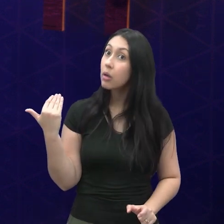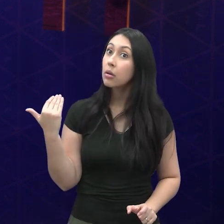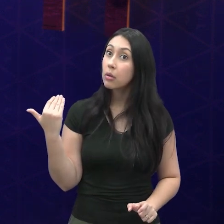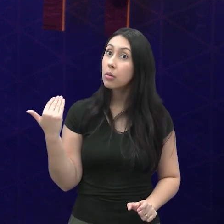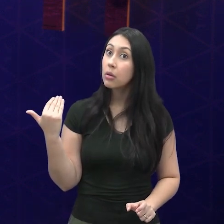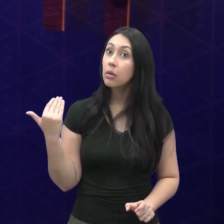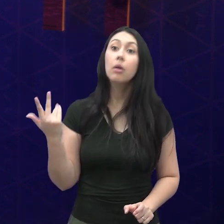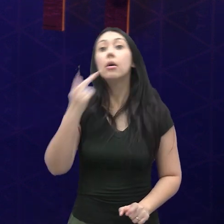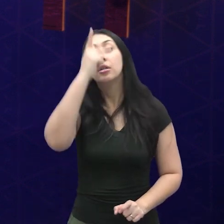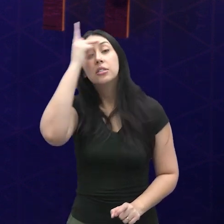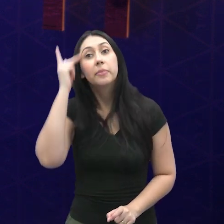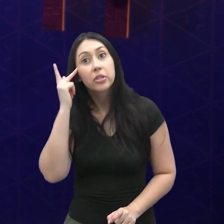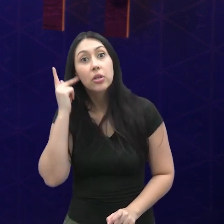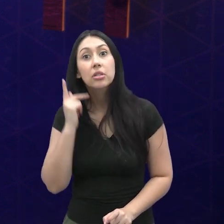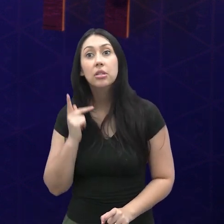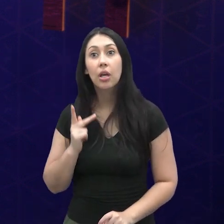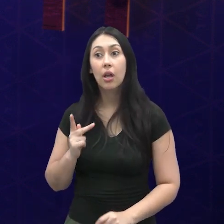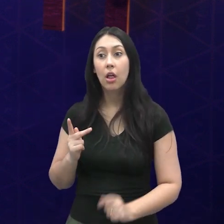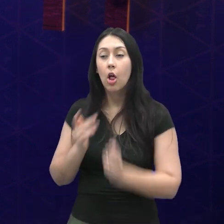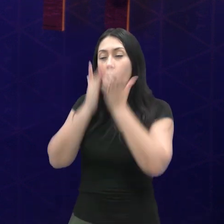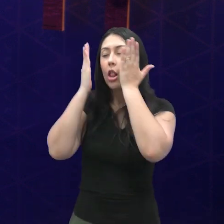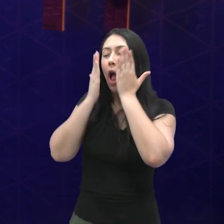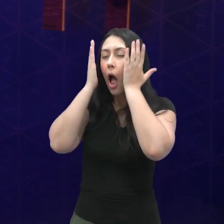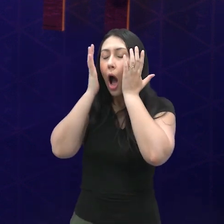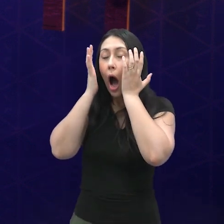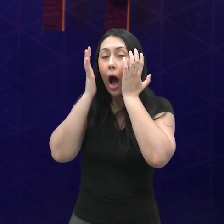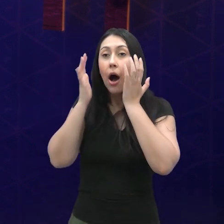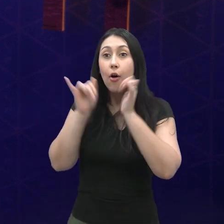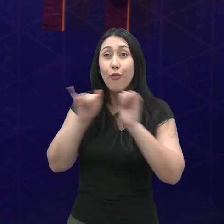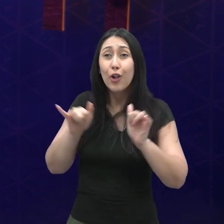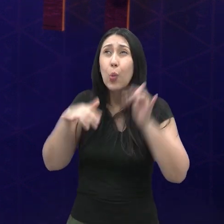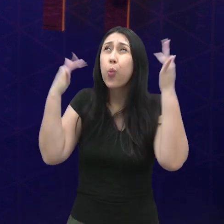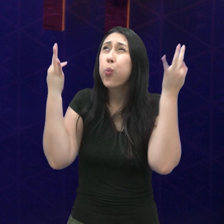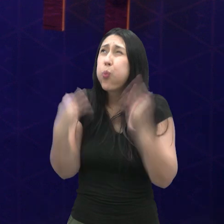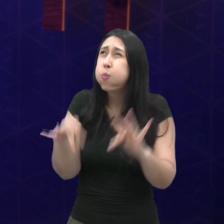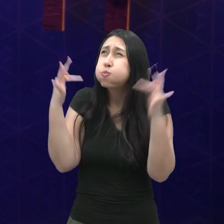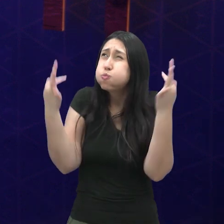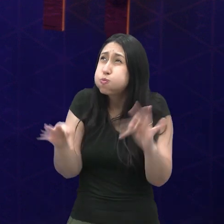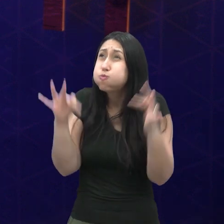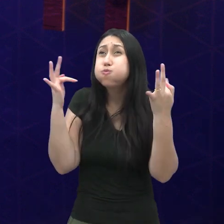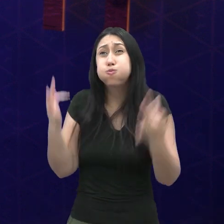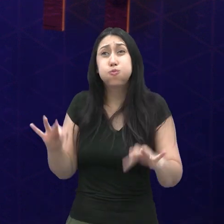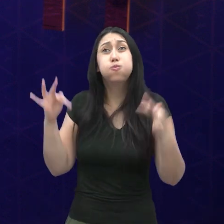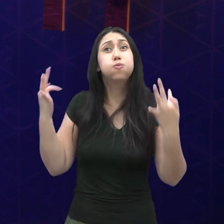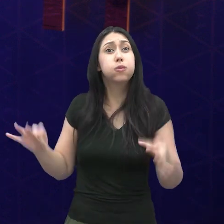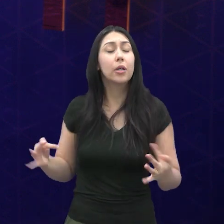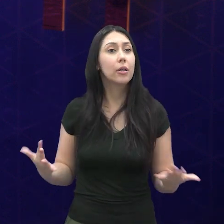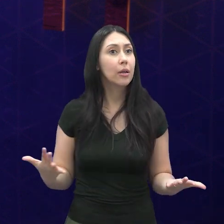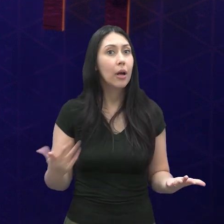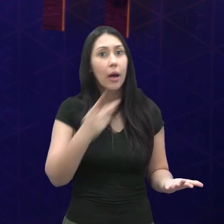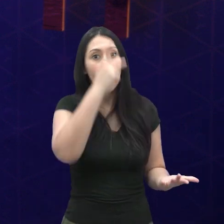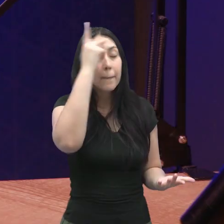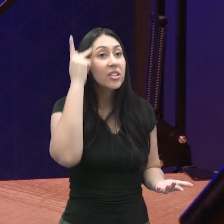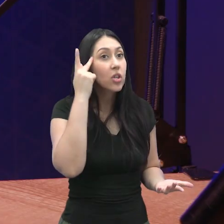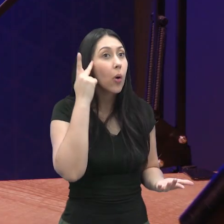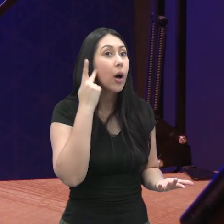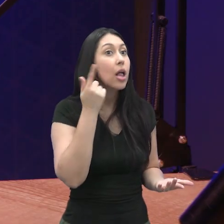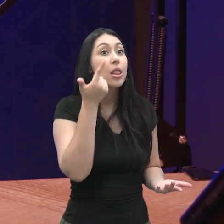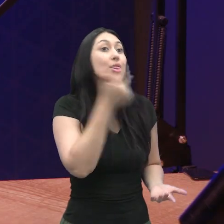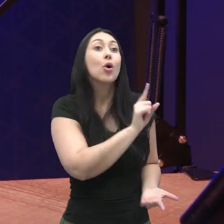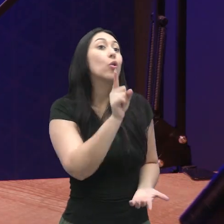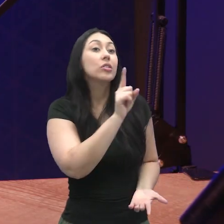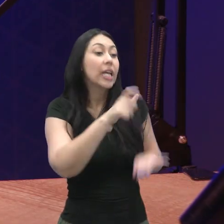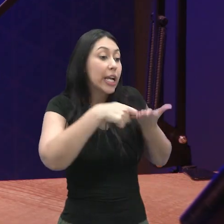por conta disso. As pessoas que passaram pelo procedimento relataram que ele é muito doloroso. Então, assim... A pessoa não consegue, por